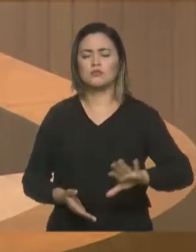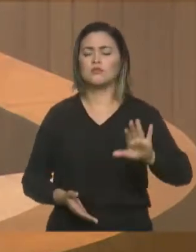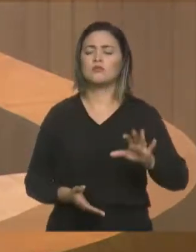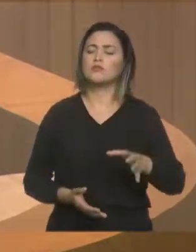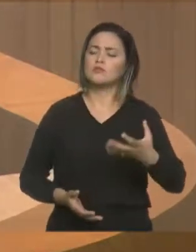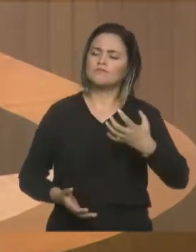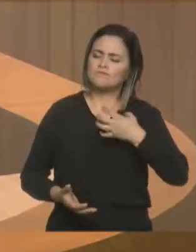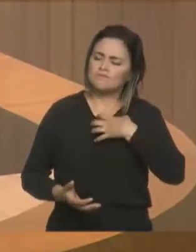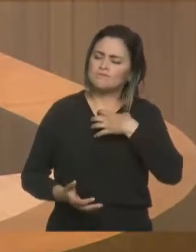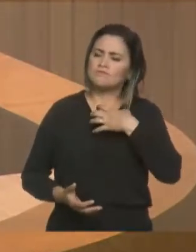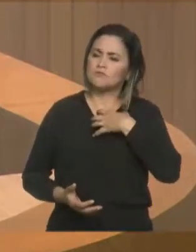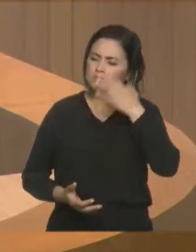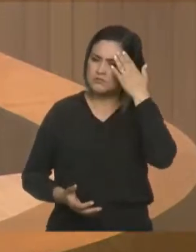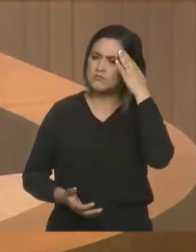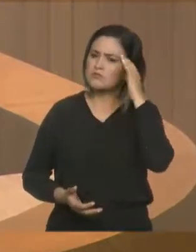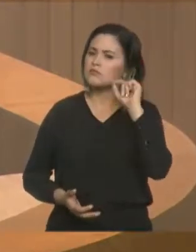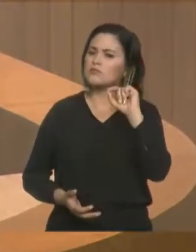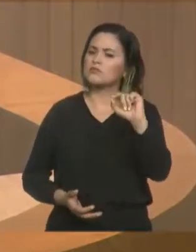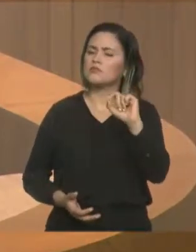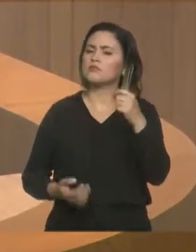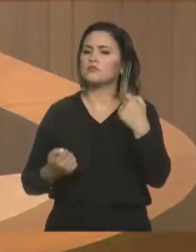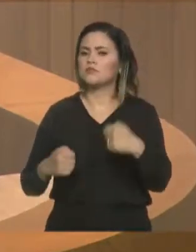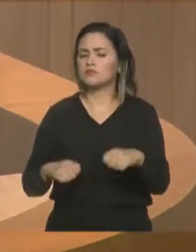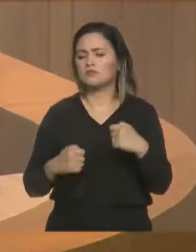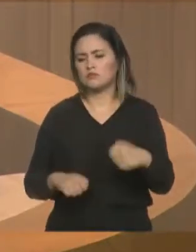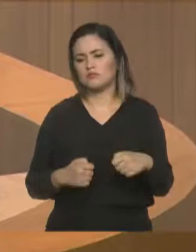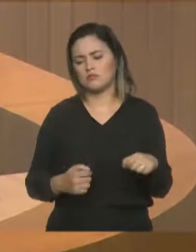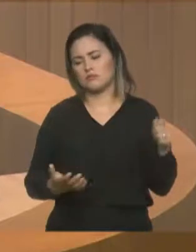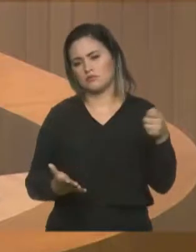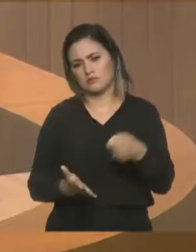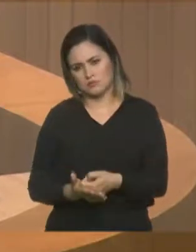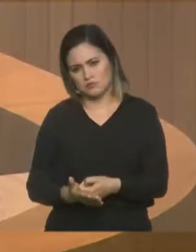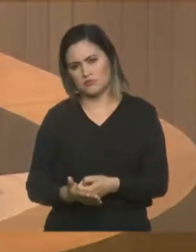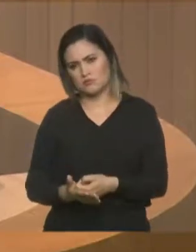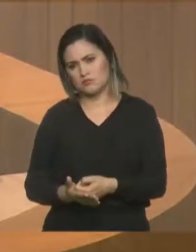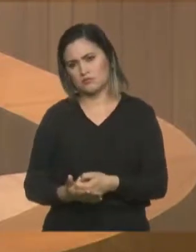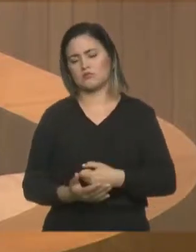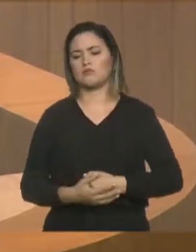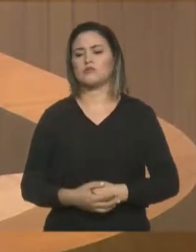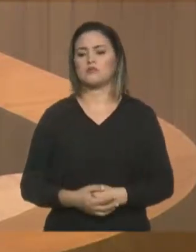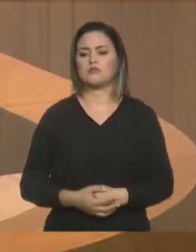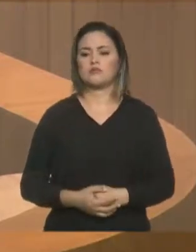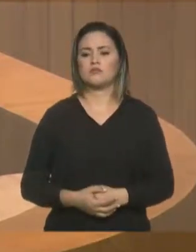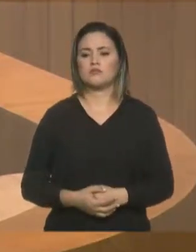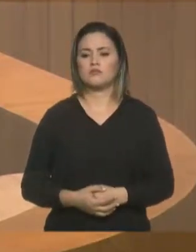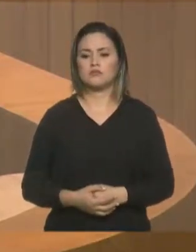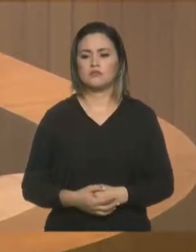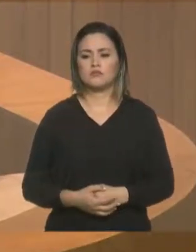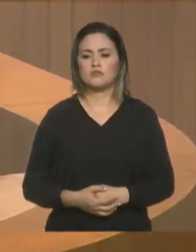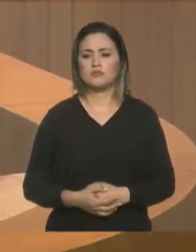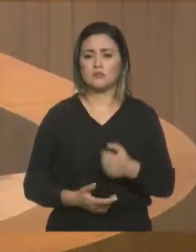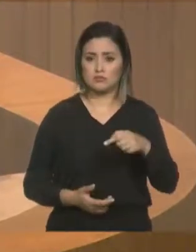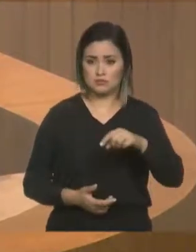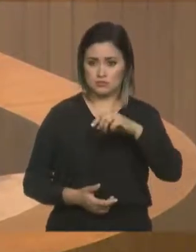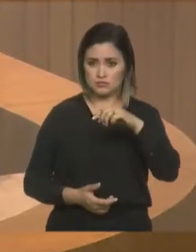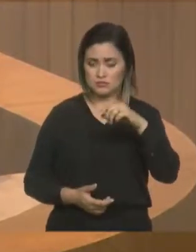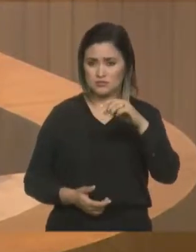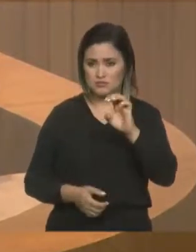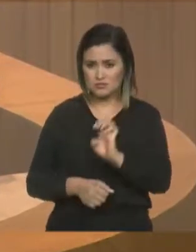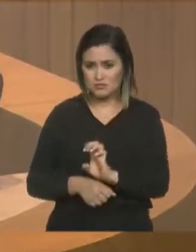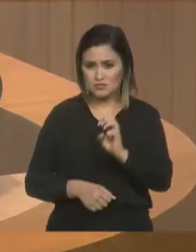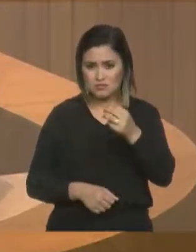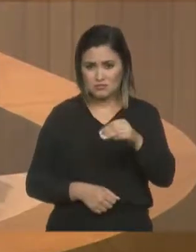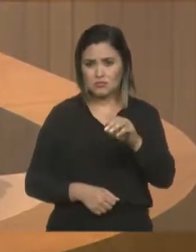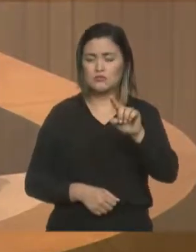a liberação desse seguro. O nosso estado, como todos sabem, é muito importante nessa atividade.